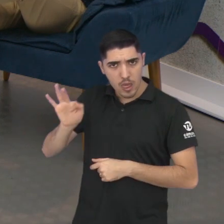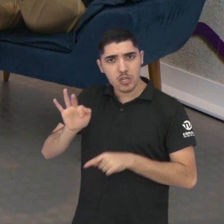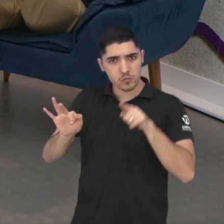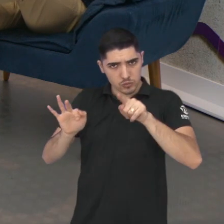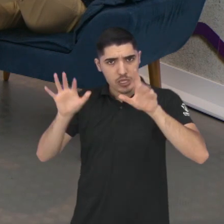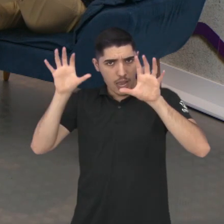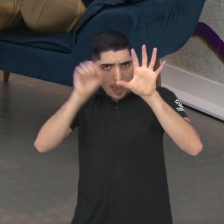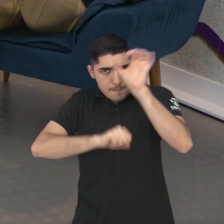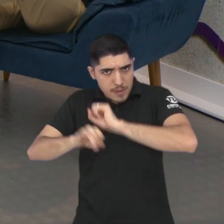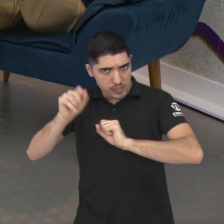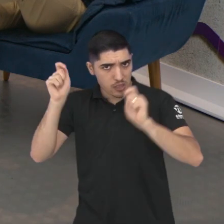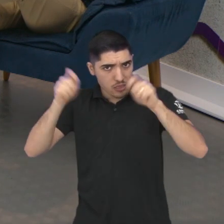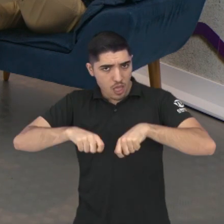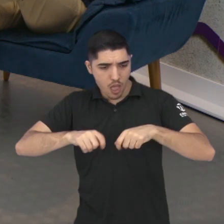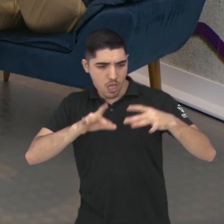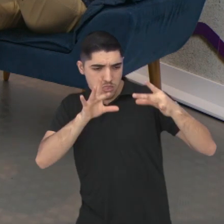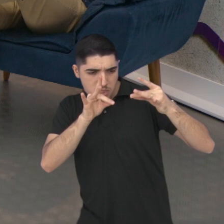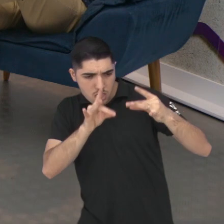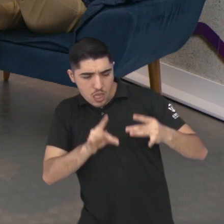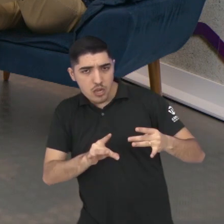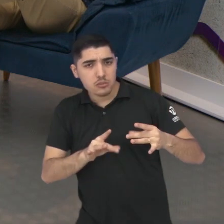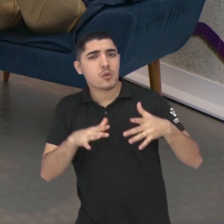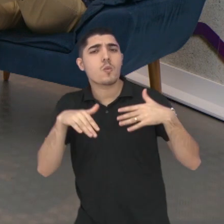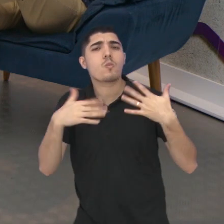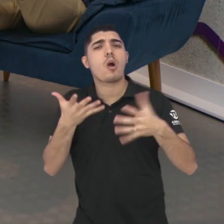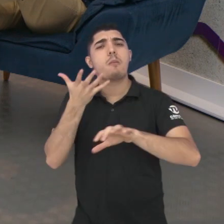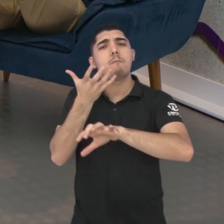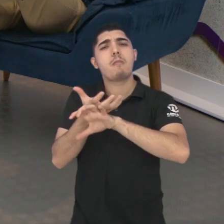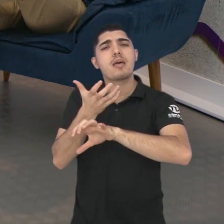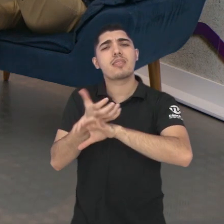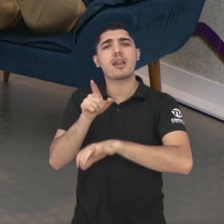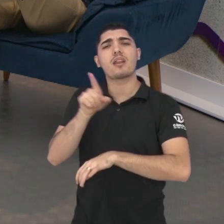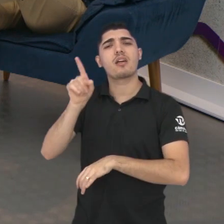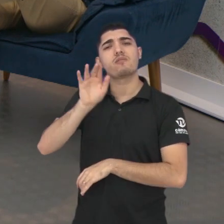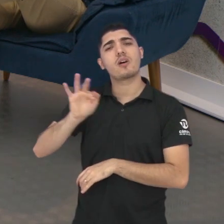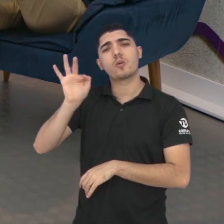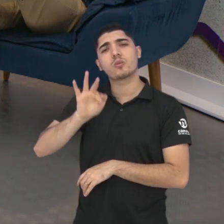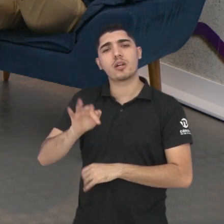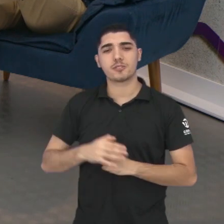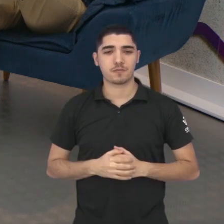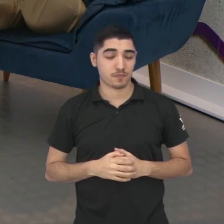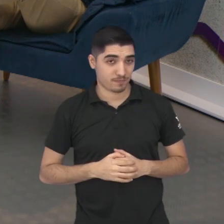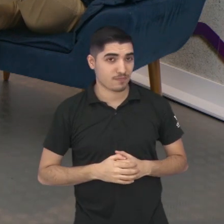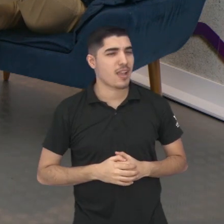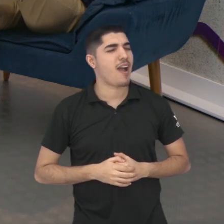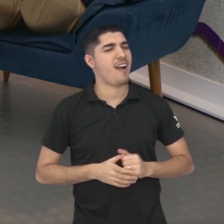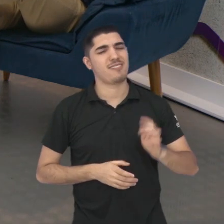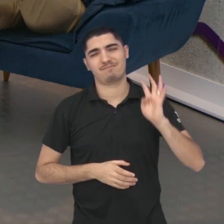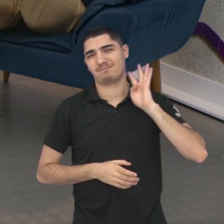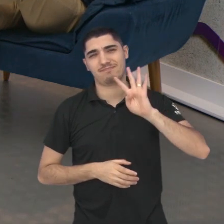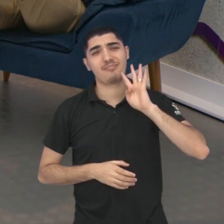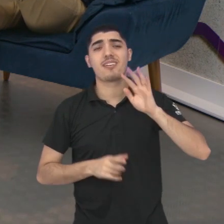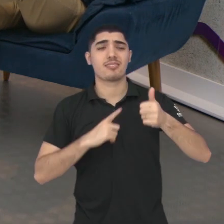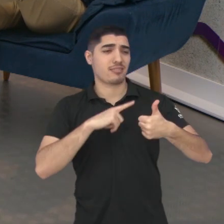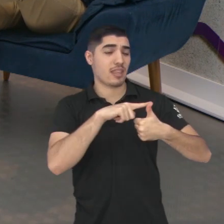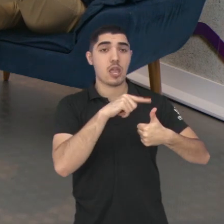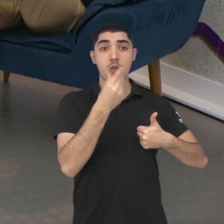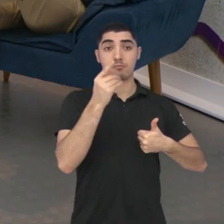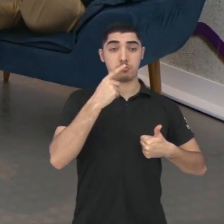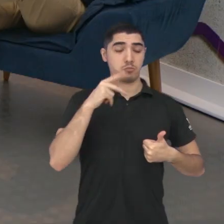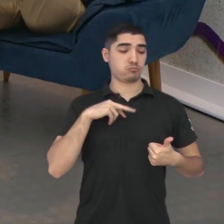a gente aprende todos esses detalhes, quais são as matérias, o que o pessoal aprende na faculdade? É muito legal, a gente tem